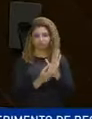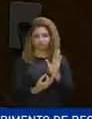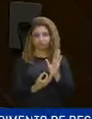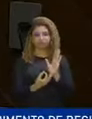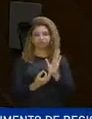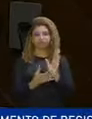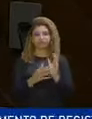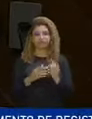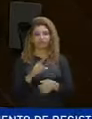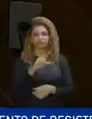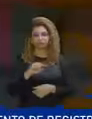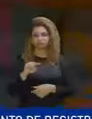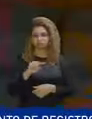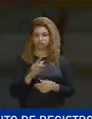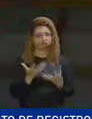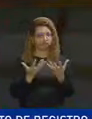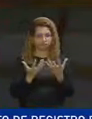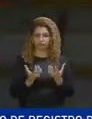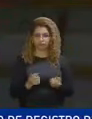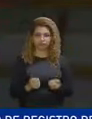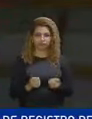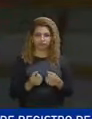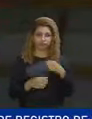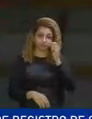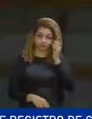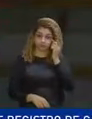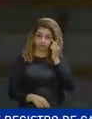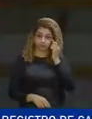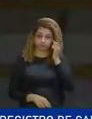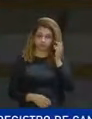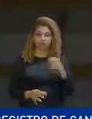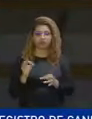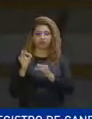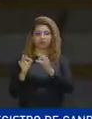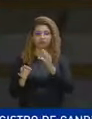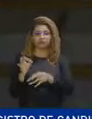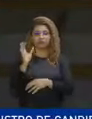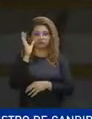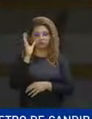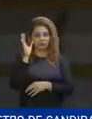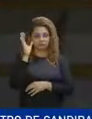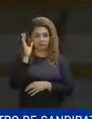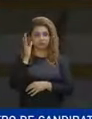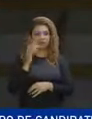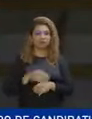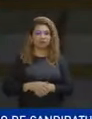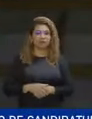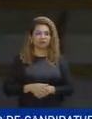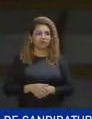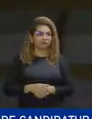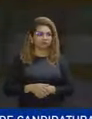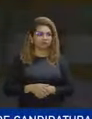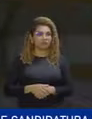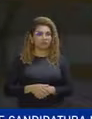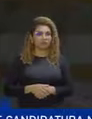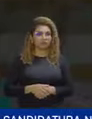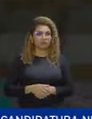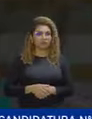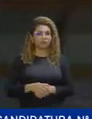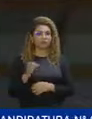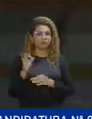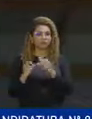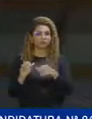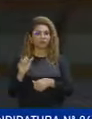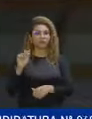desprovimento do presente recurso. É como voto, senhor presidente. É, juiz Carlos Torque. Relator, para negar provimento.